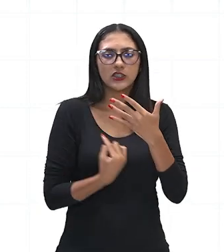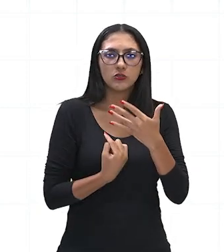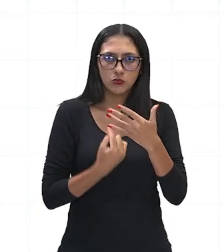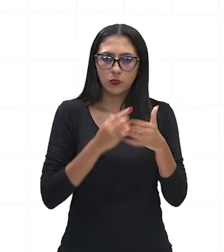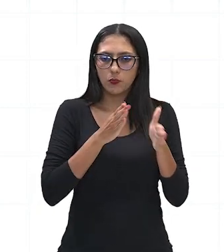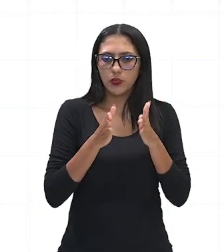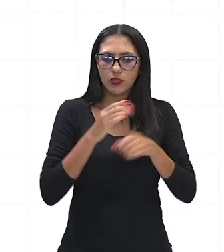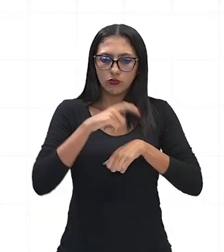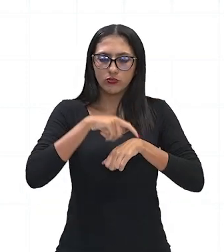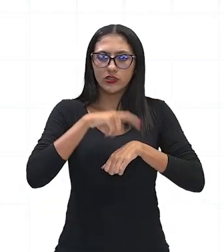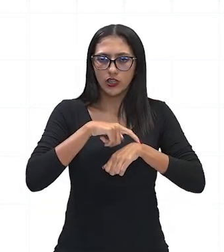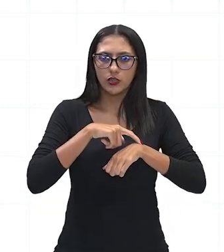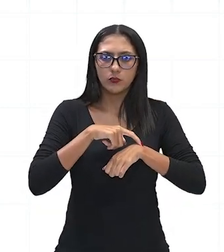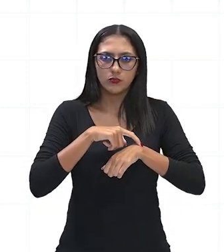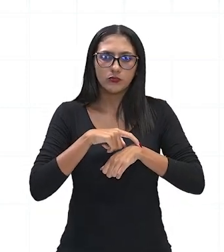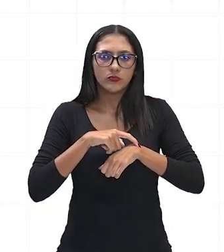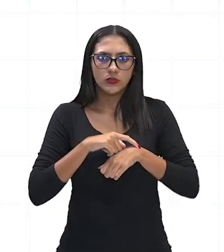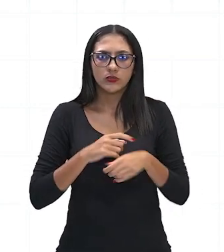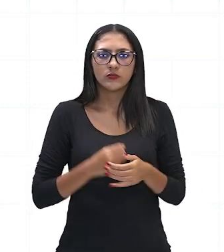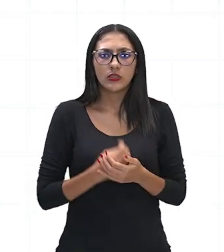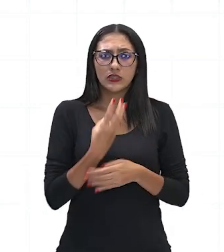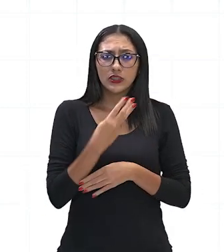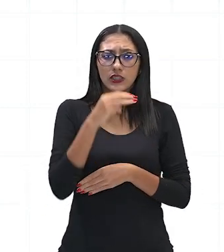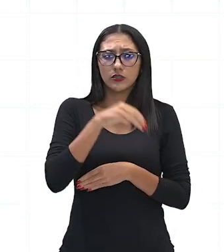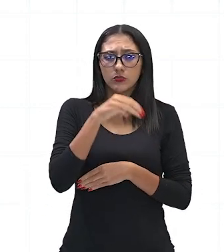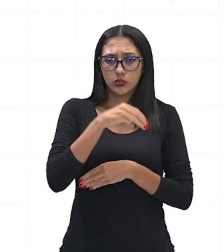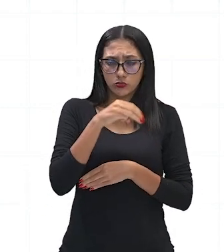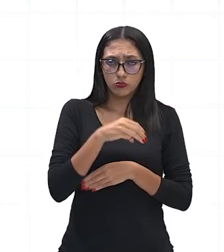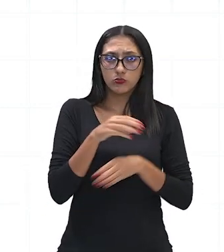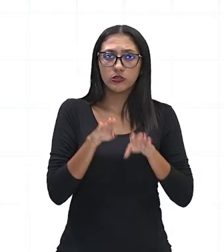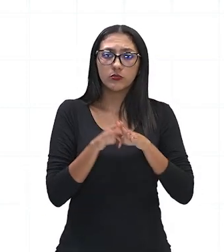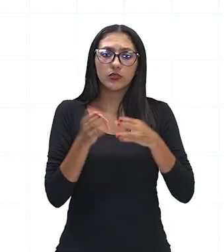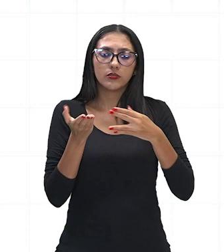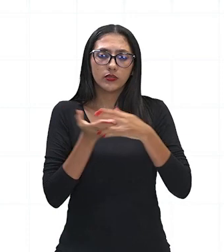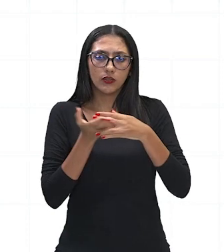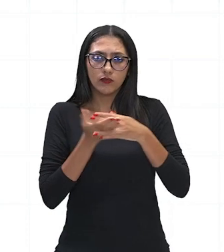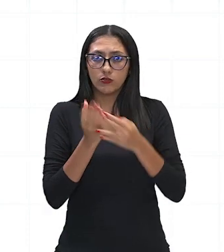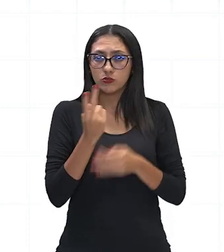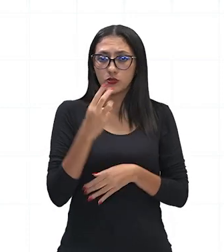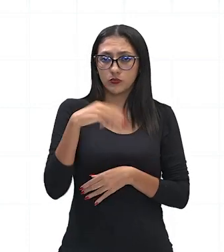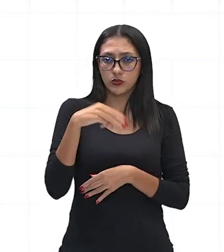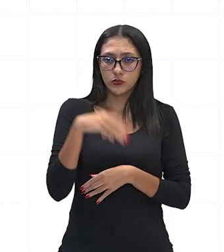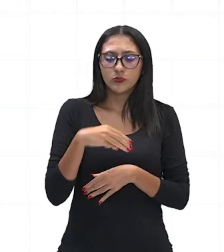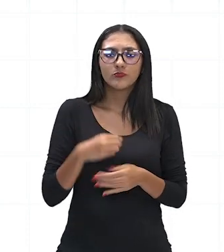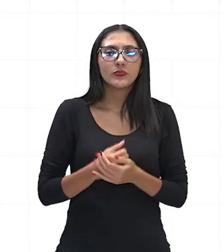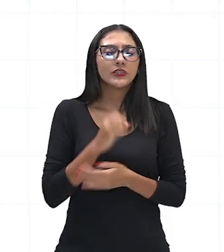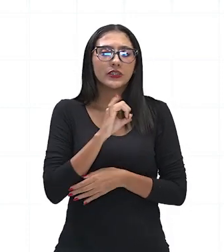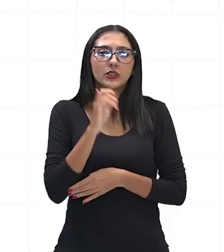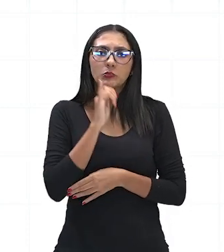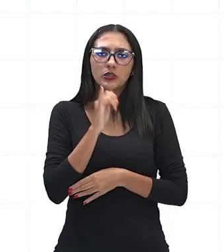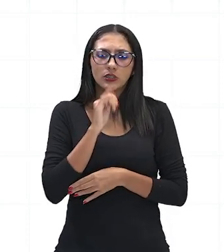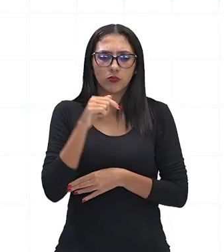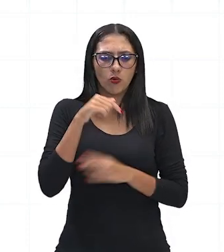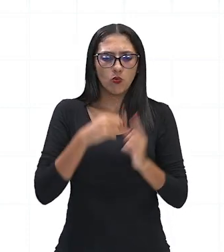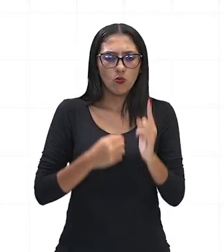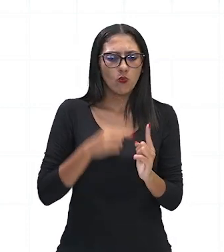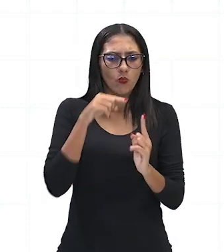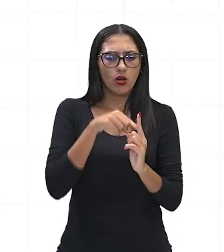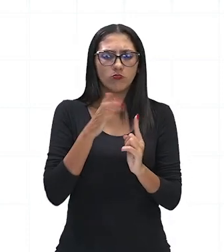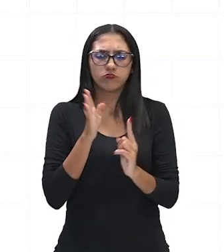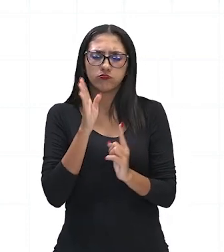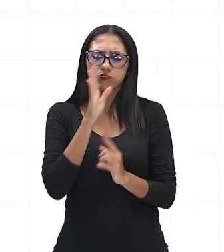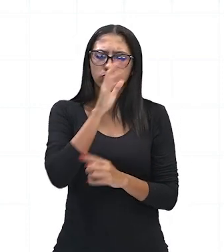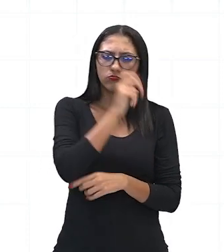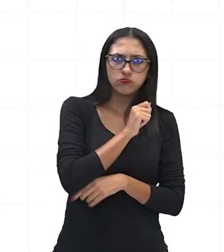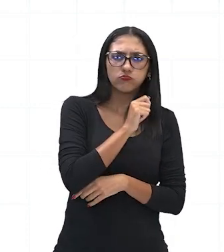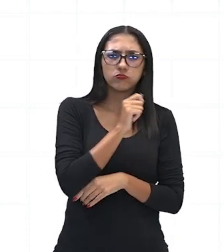com intervalos de 2 minutos entre eles, e se o lutador sofrer uma queda, o árbitro contará até 8 para prosseguir com a luta. Se o